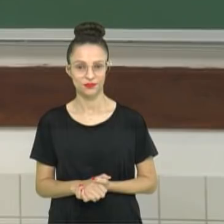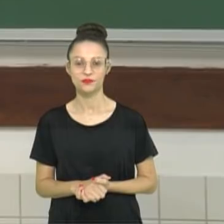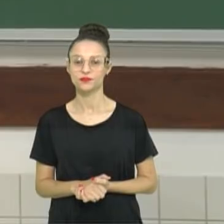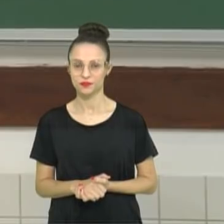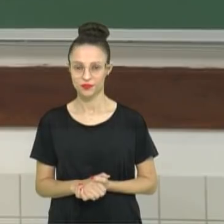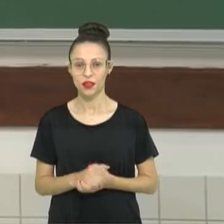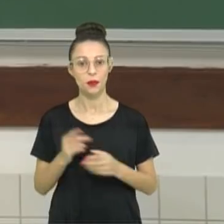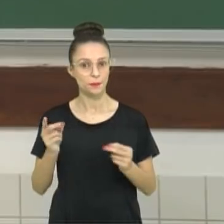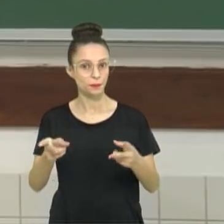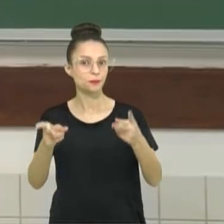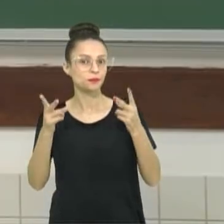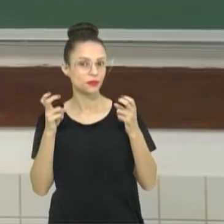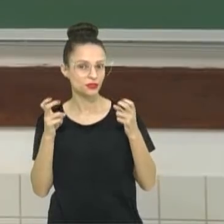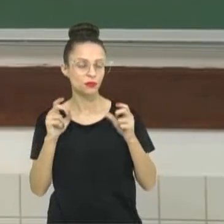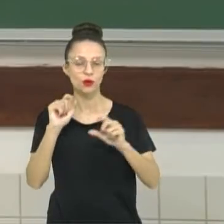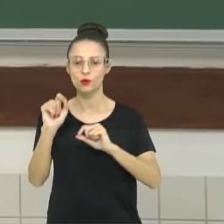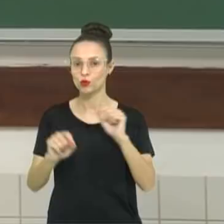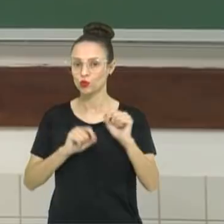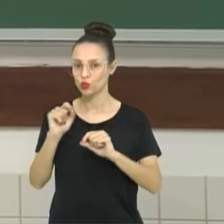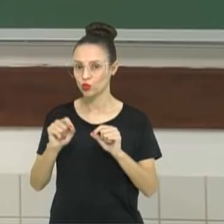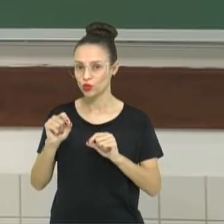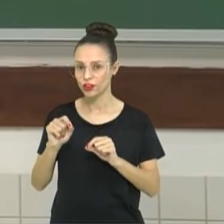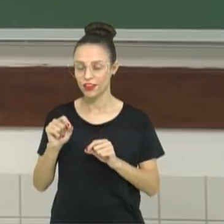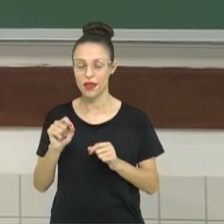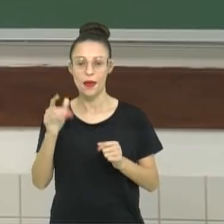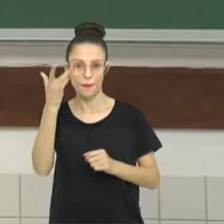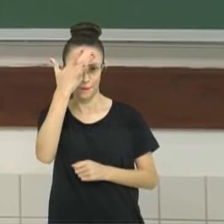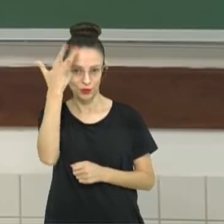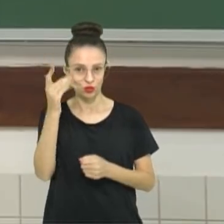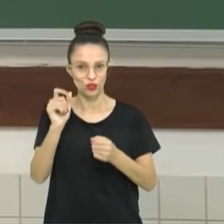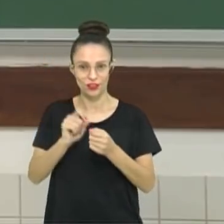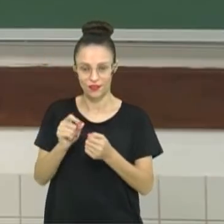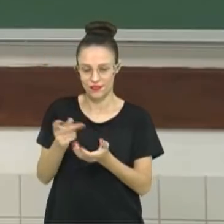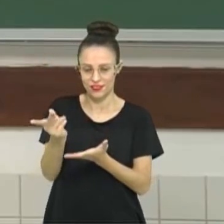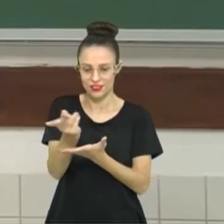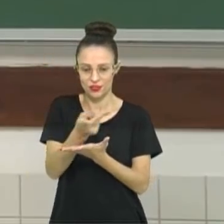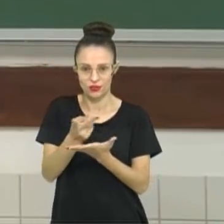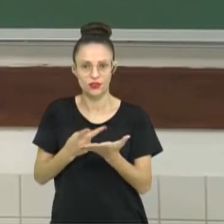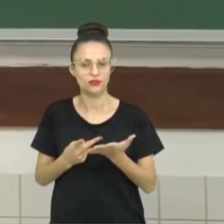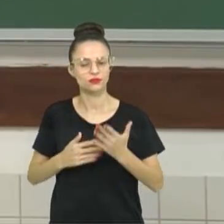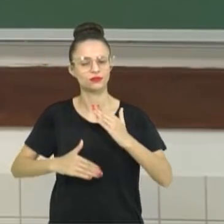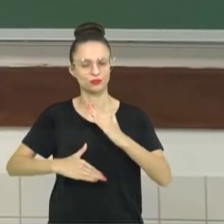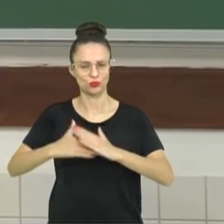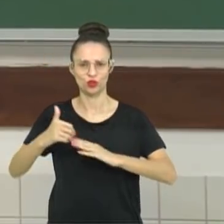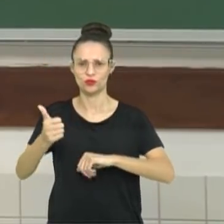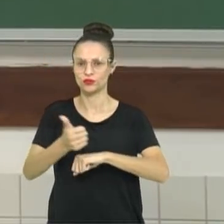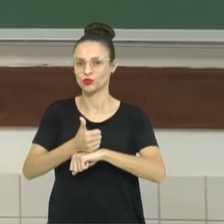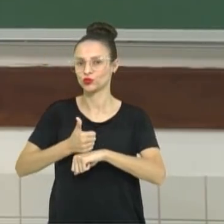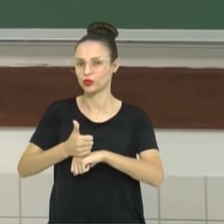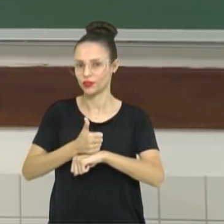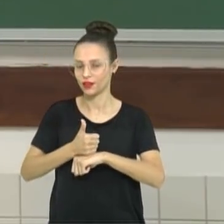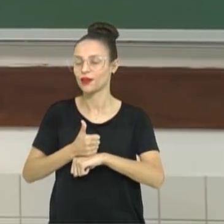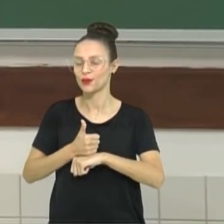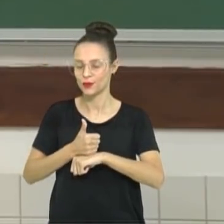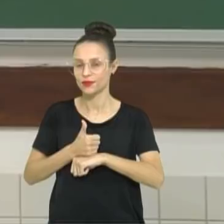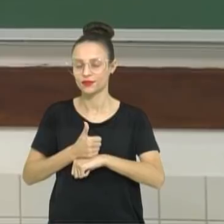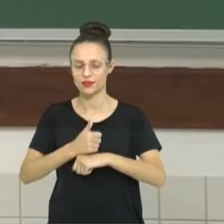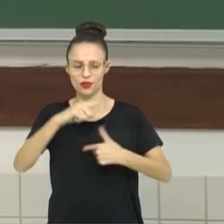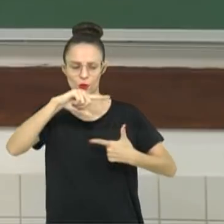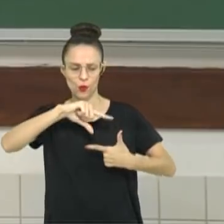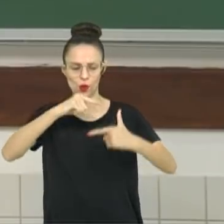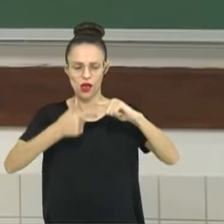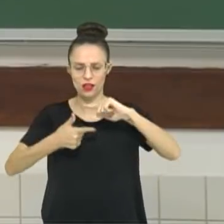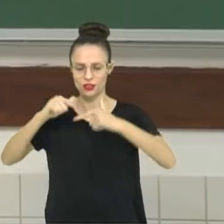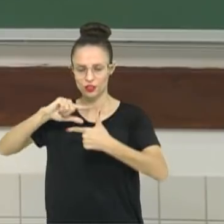Você percebeu que a pessoa que estava fazendo o quadro ali é um quadrinista? Você percebeu